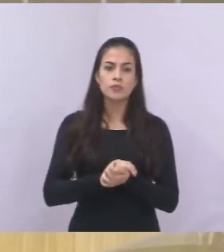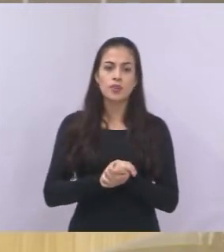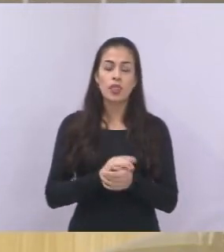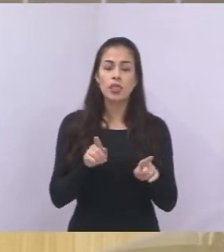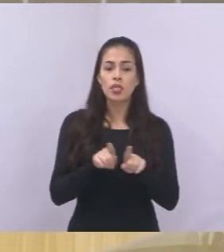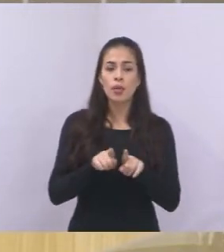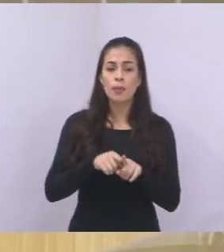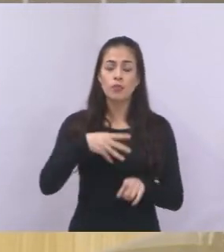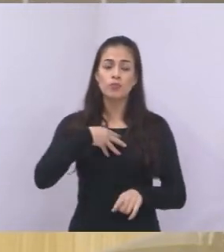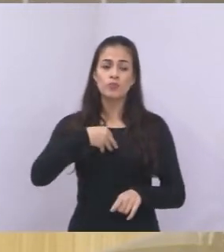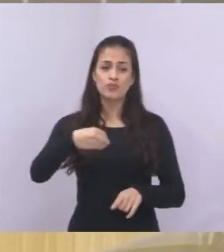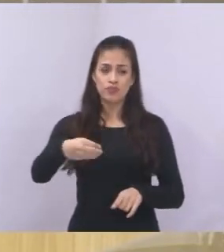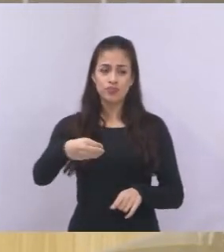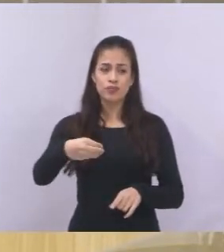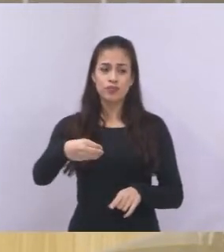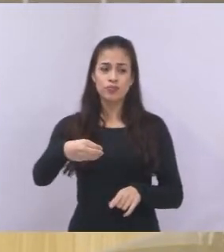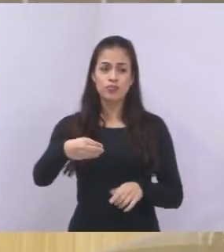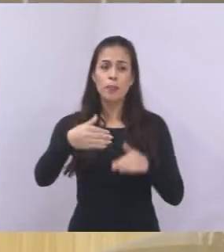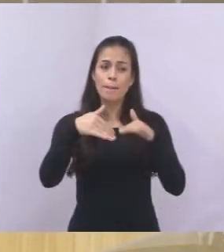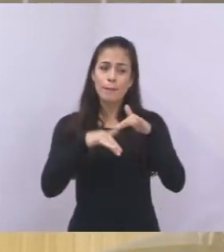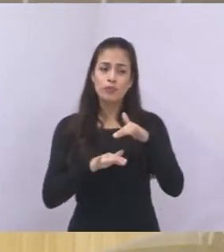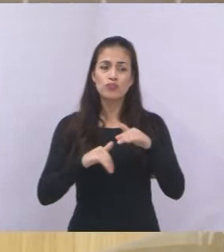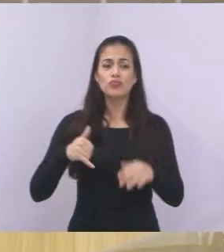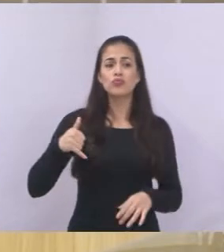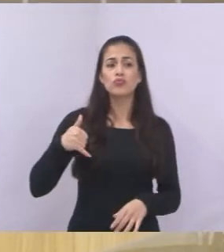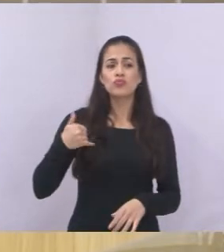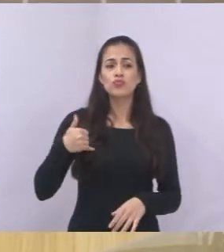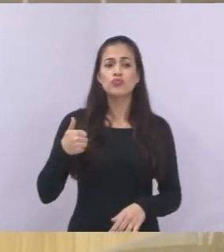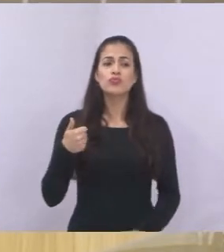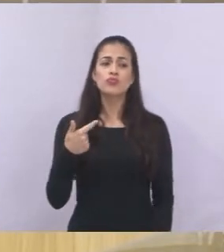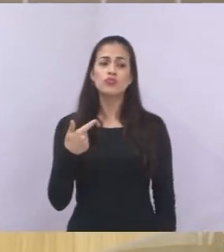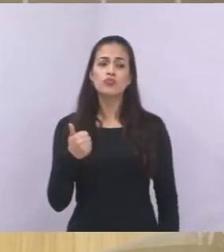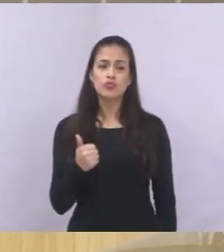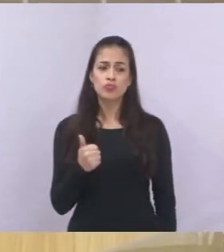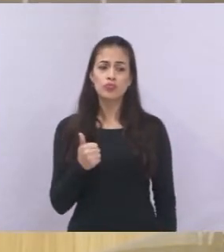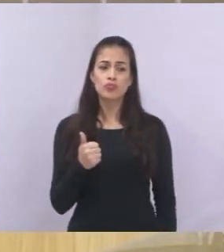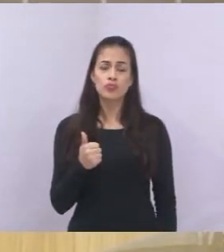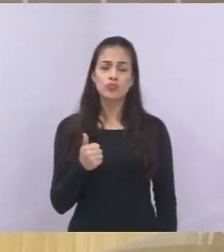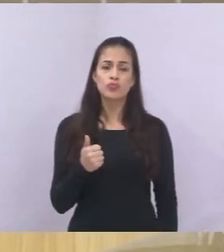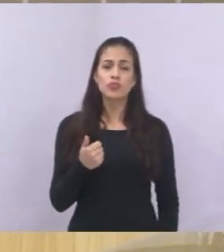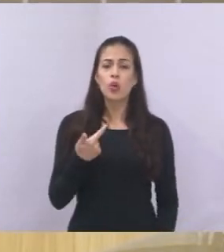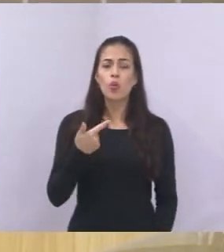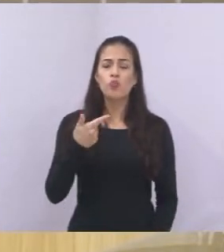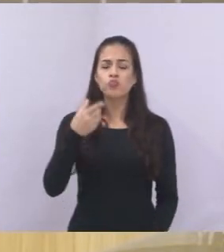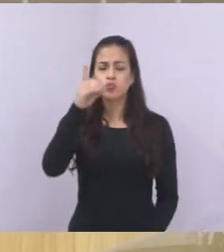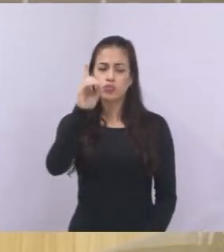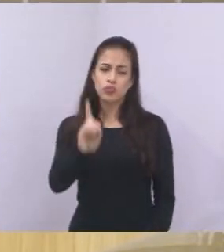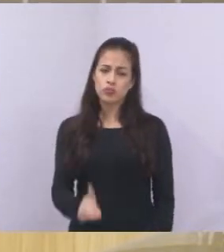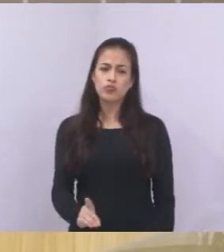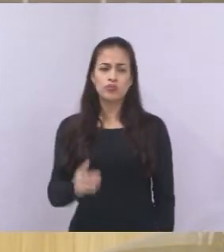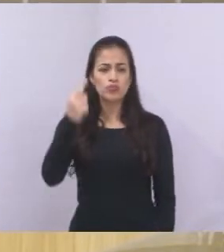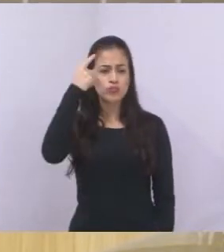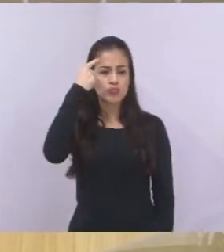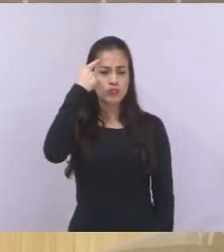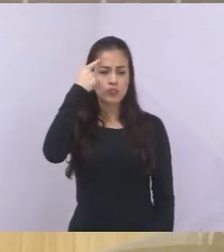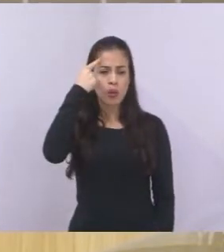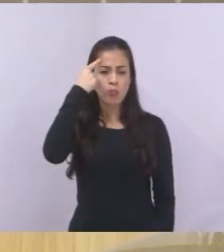qualquer condição, menor de 21 anos ou inválido, ou que tenha deficiência intelectual ou mental ou deficiência